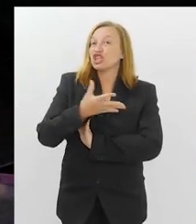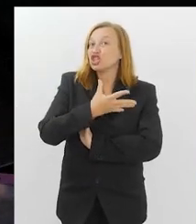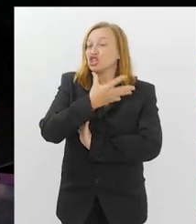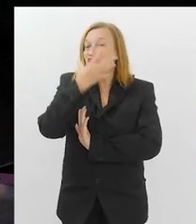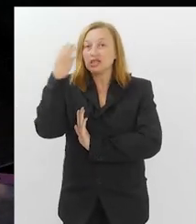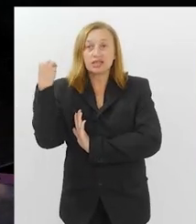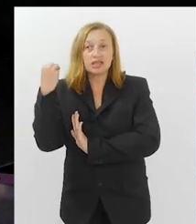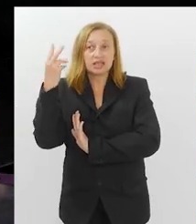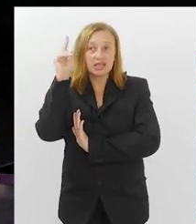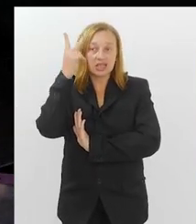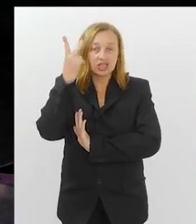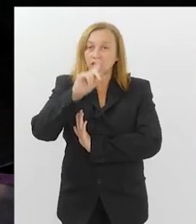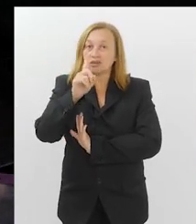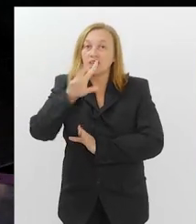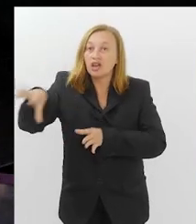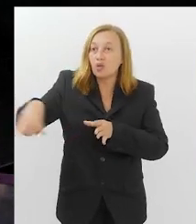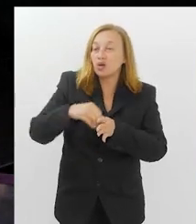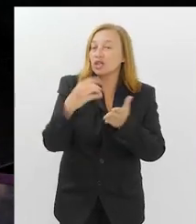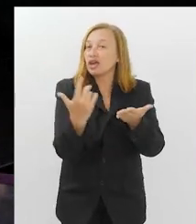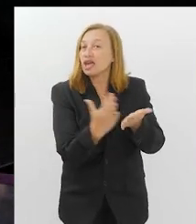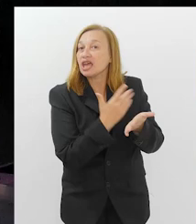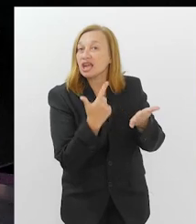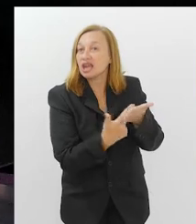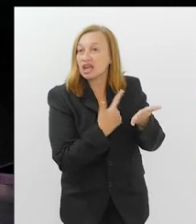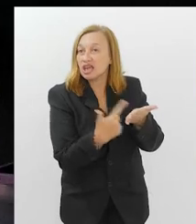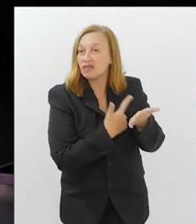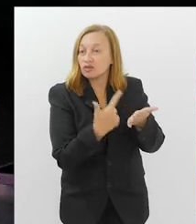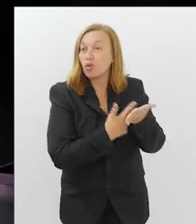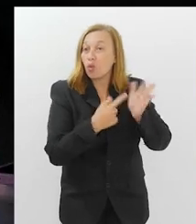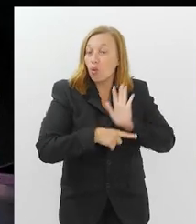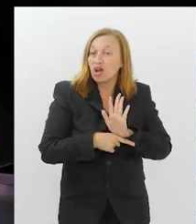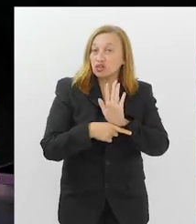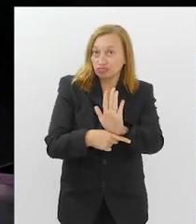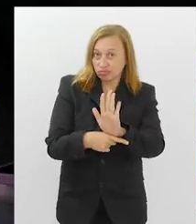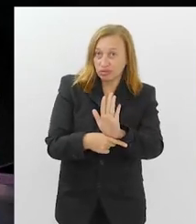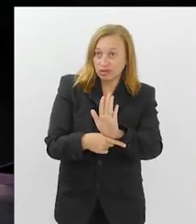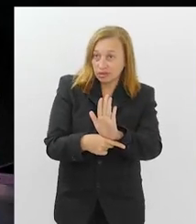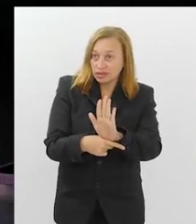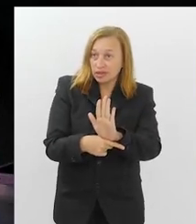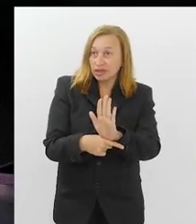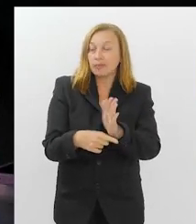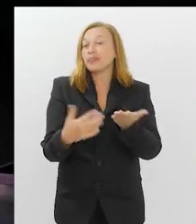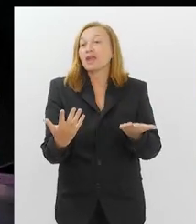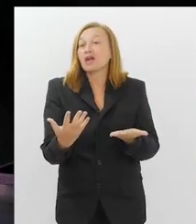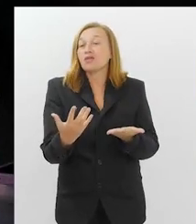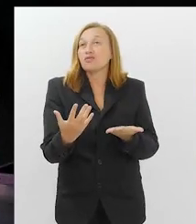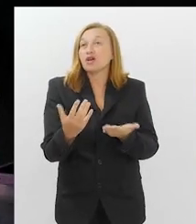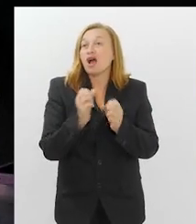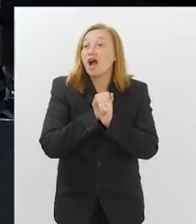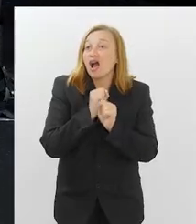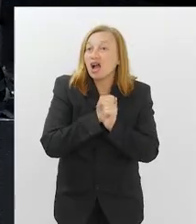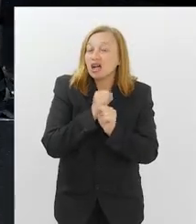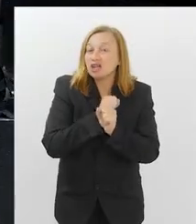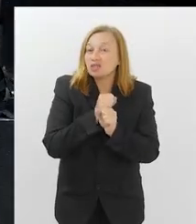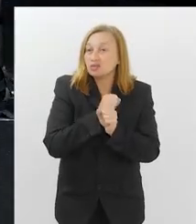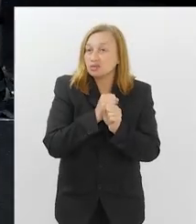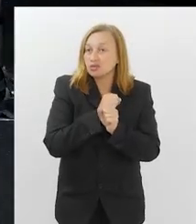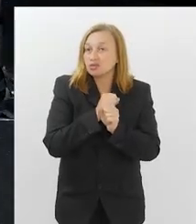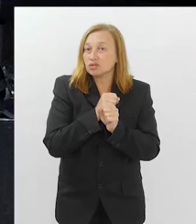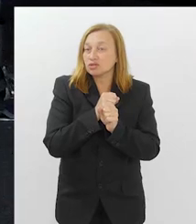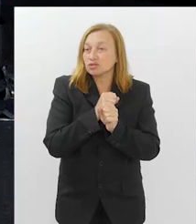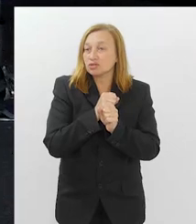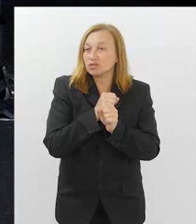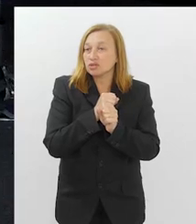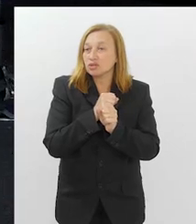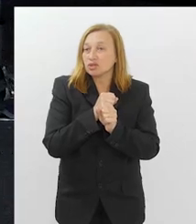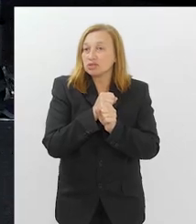está nos livros. Tereza de Benguela, com a contribuição que ela deu, né, ficou tanto tempo invisível, assim como as